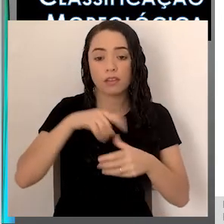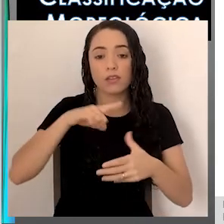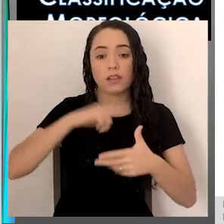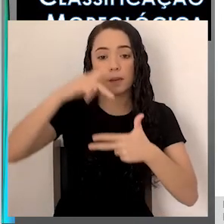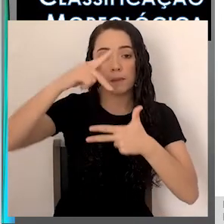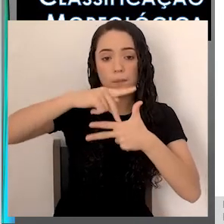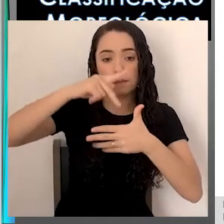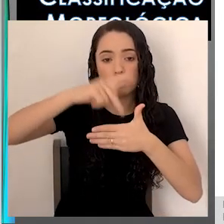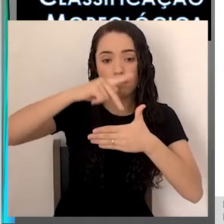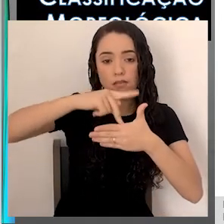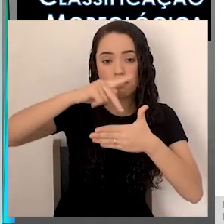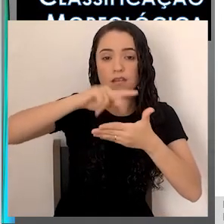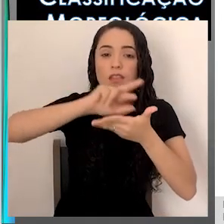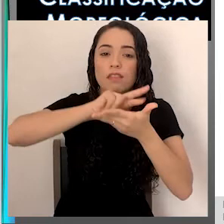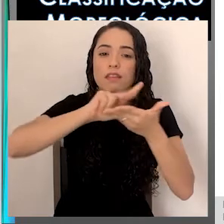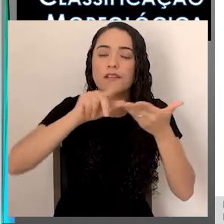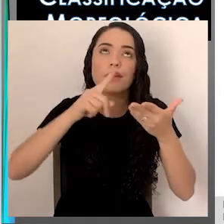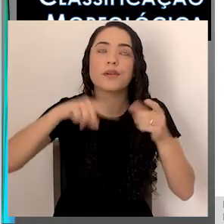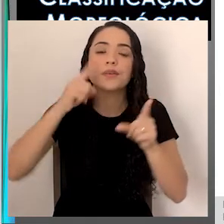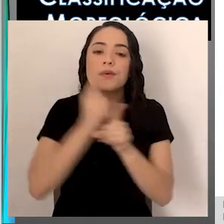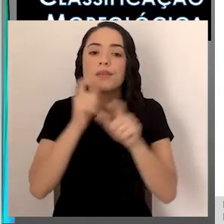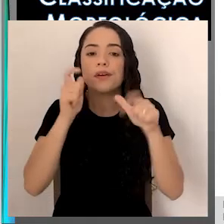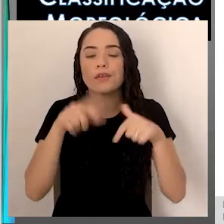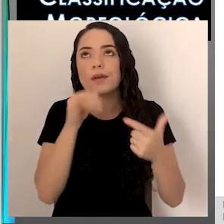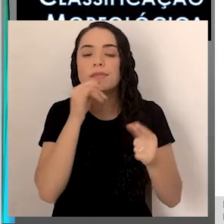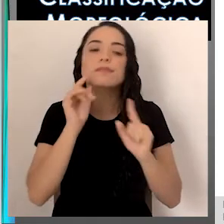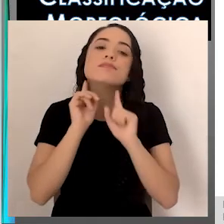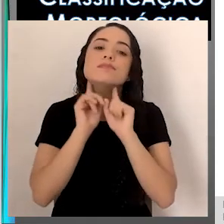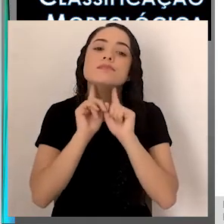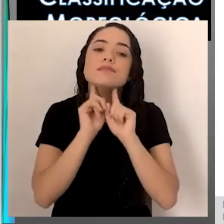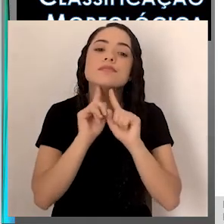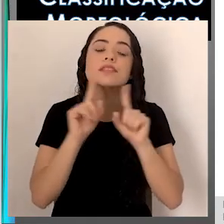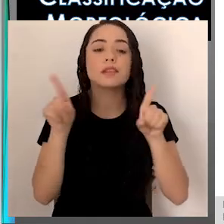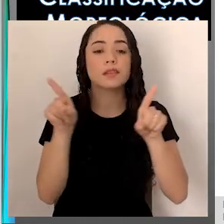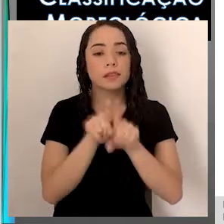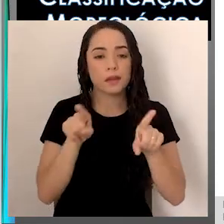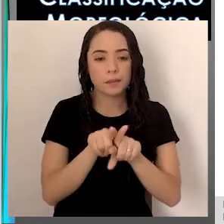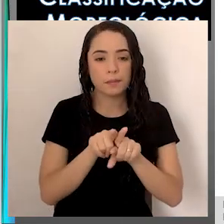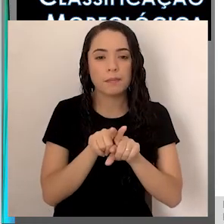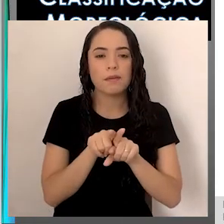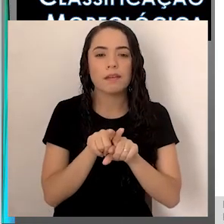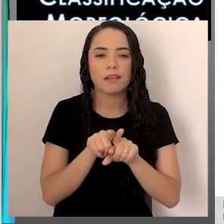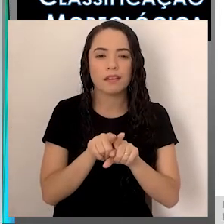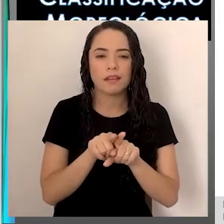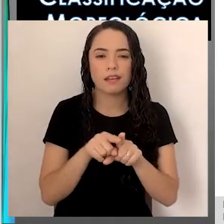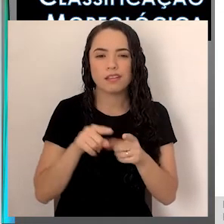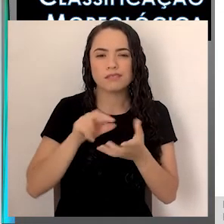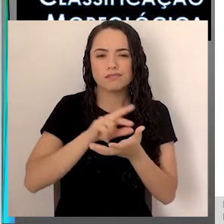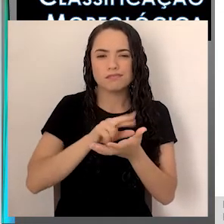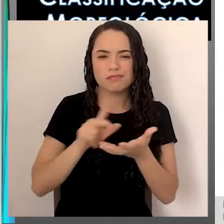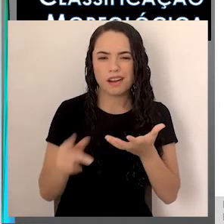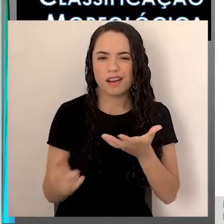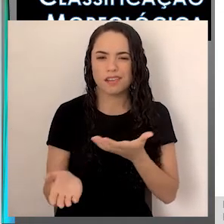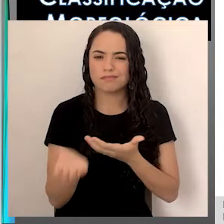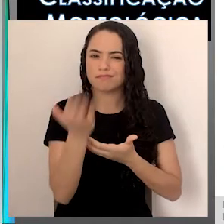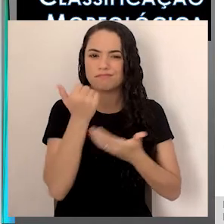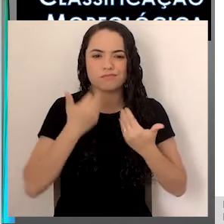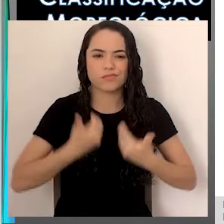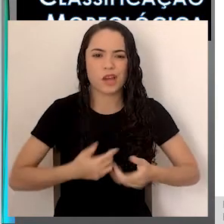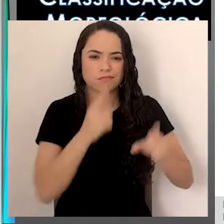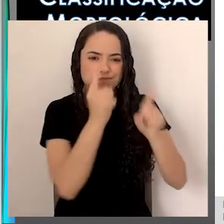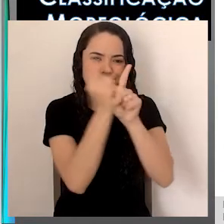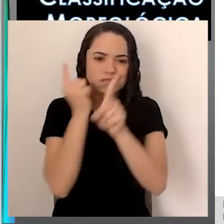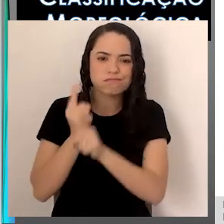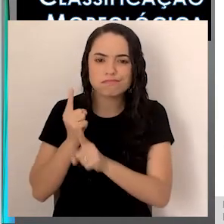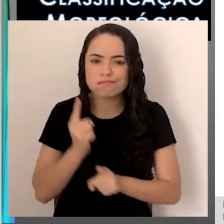de glicoproteínas, e podemos encontrá-las nas glândulas submandibulares, nas glândulas de Brunner e nas endocervicais